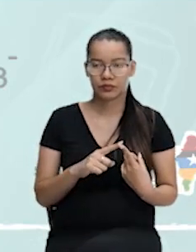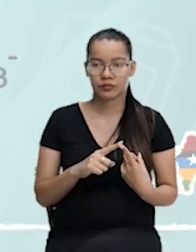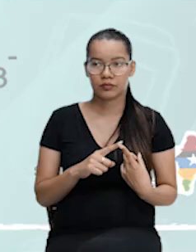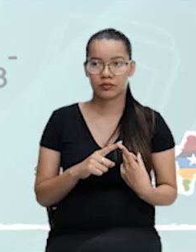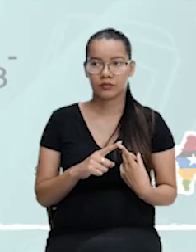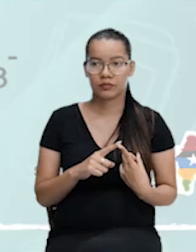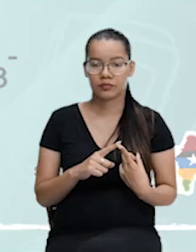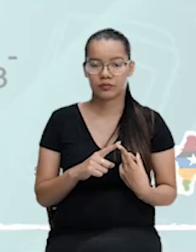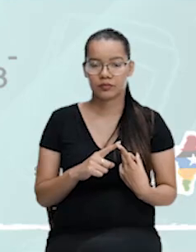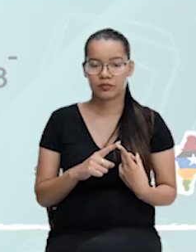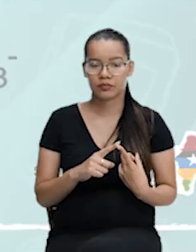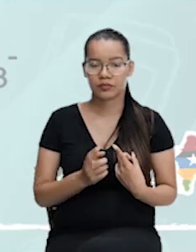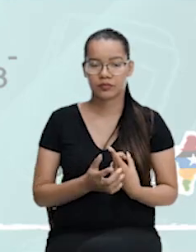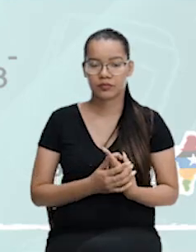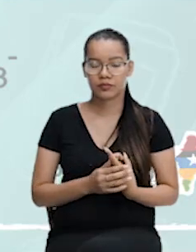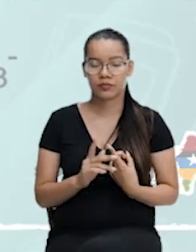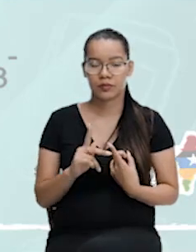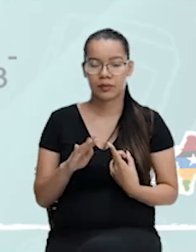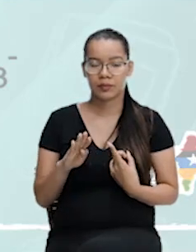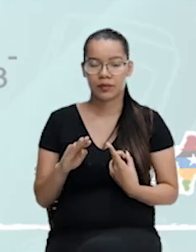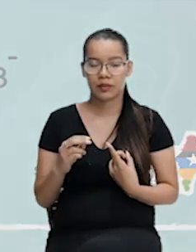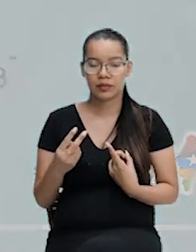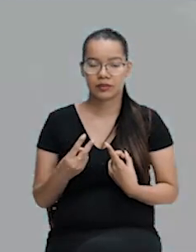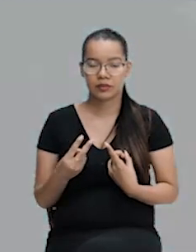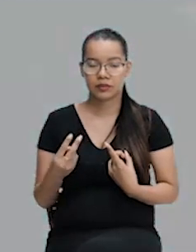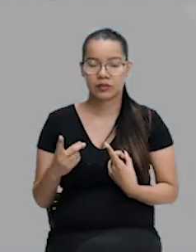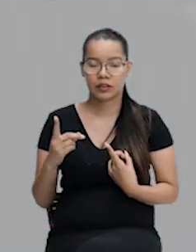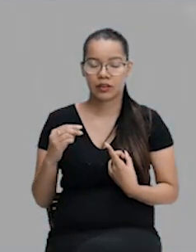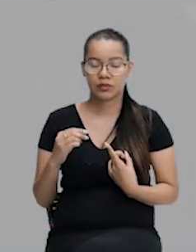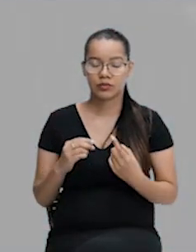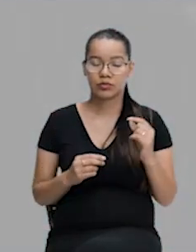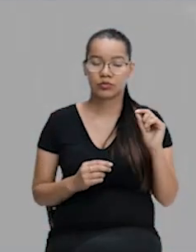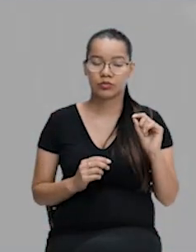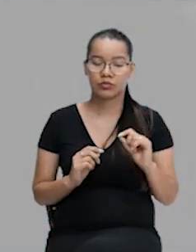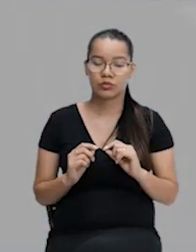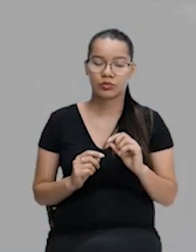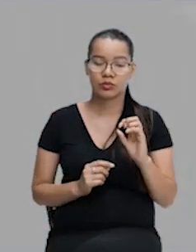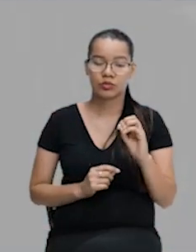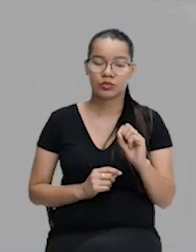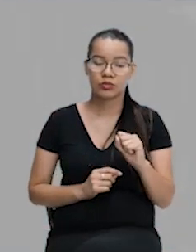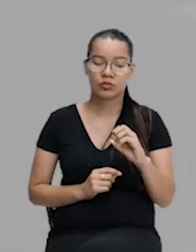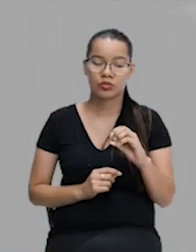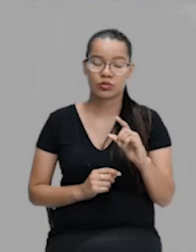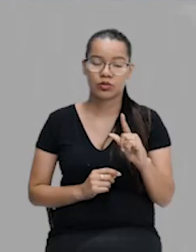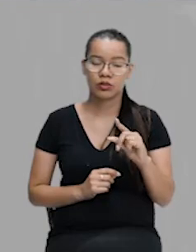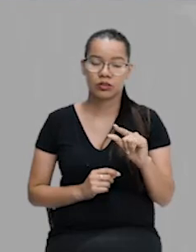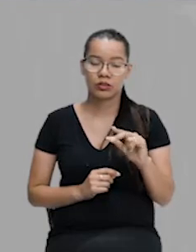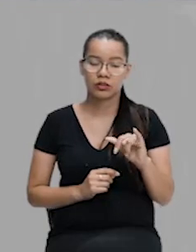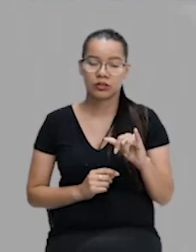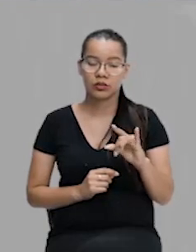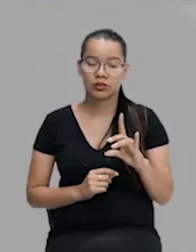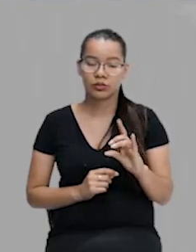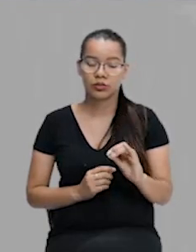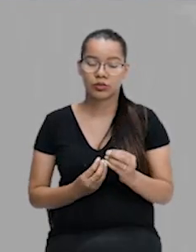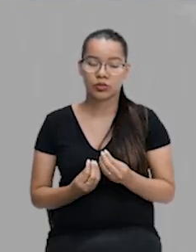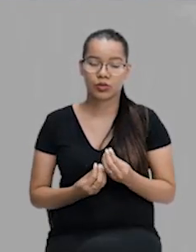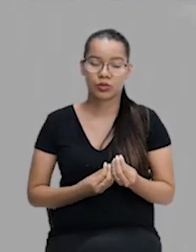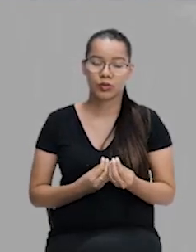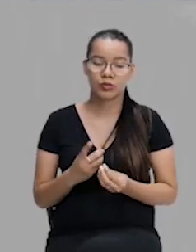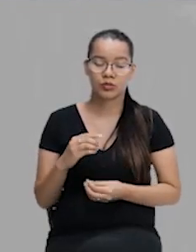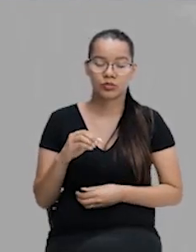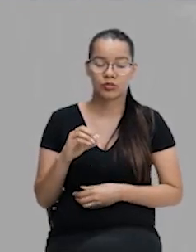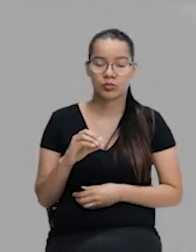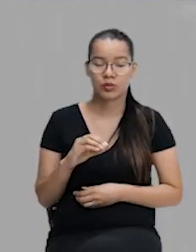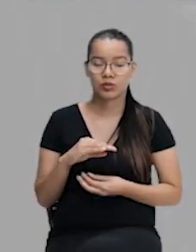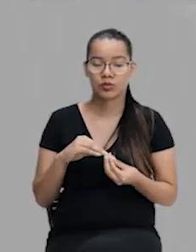PbI2, ele, na temperatura ambiente, ele é um sólido. Então, quando ele é formado, como ele é um sólido, né, portanto, é